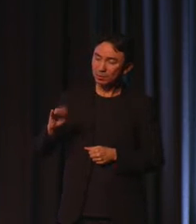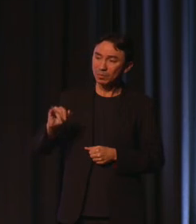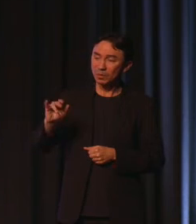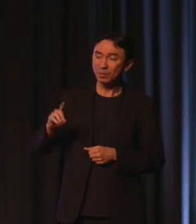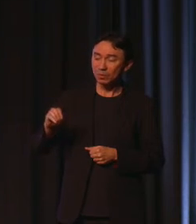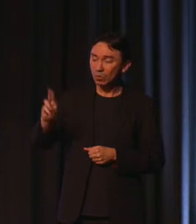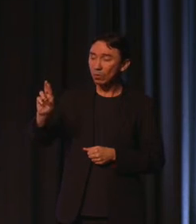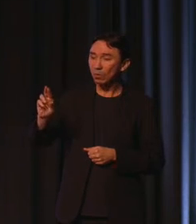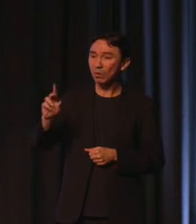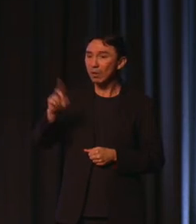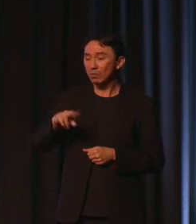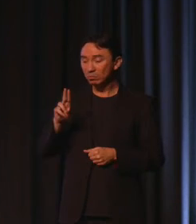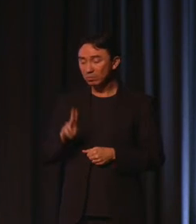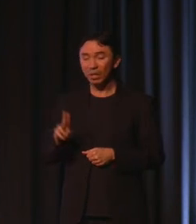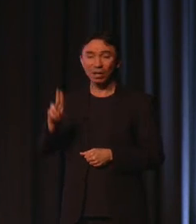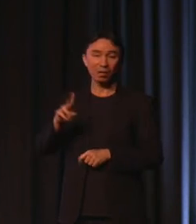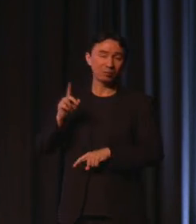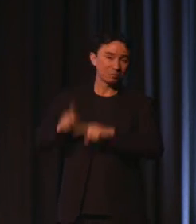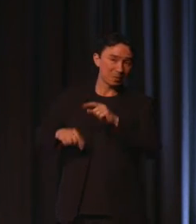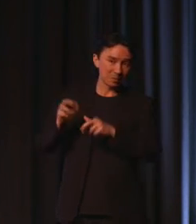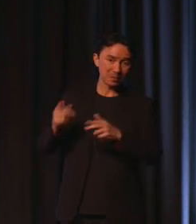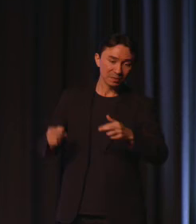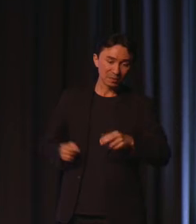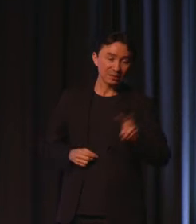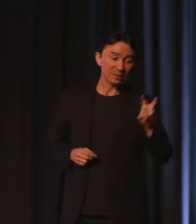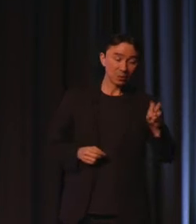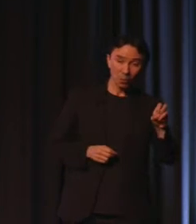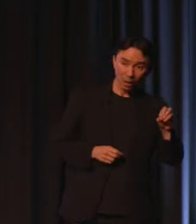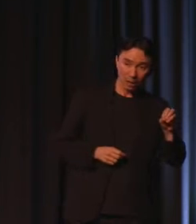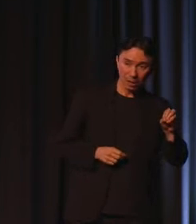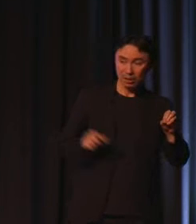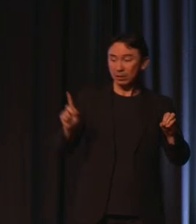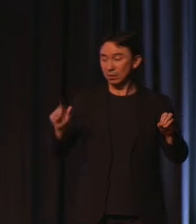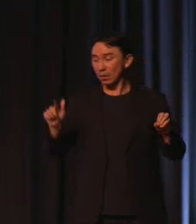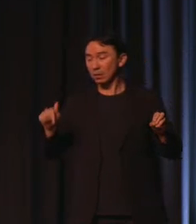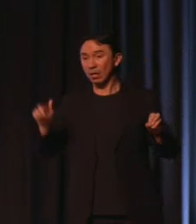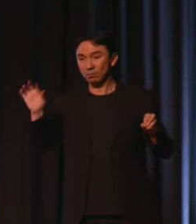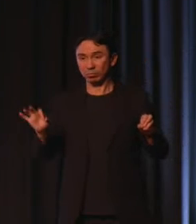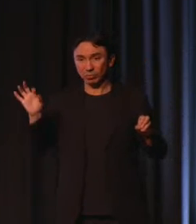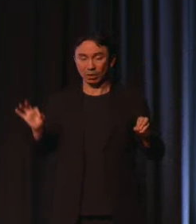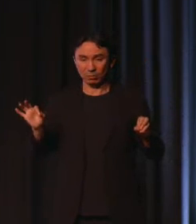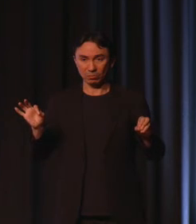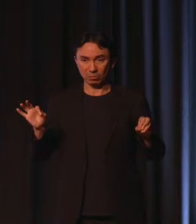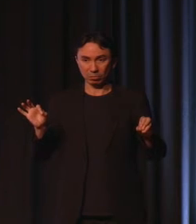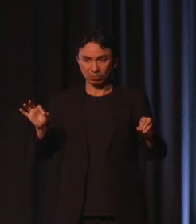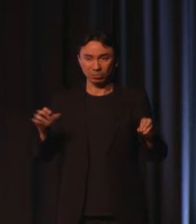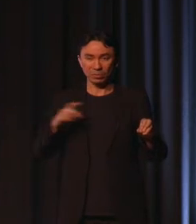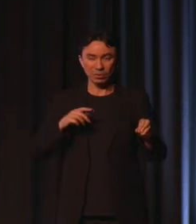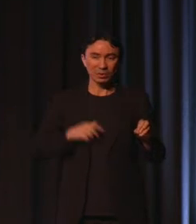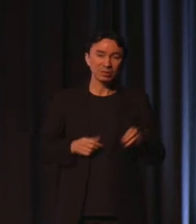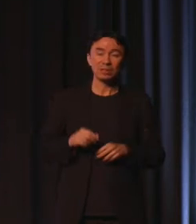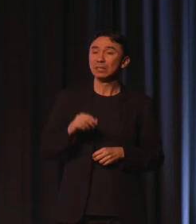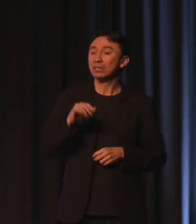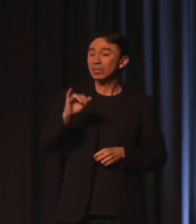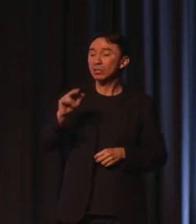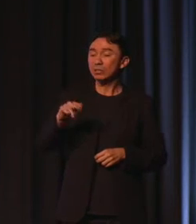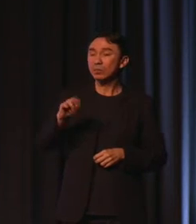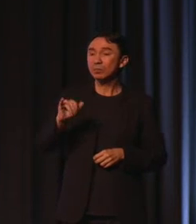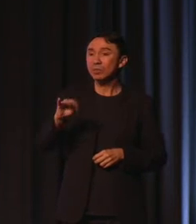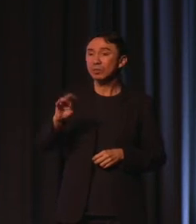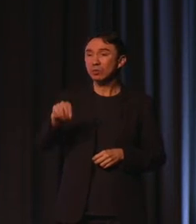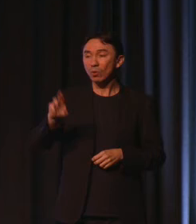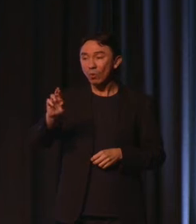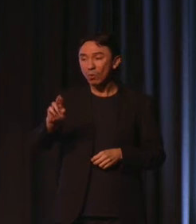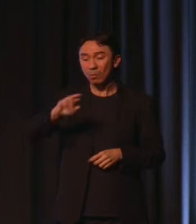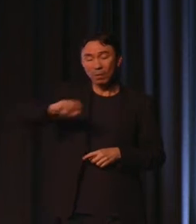equipamento, para o adulto esse número chega a 50 versus 17. Né? Então, no não inibidor, a gente vê que aparece